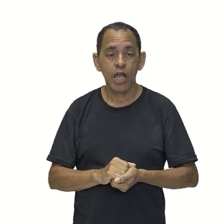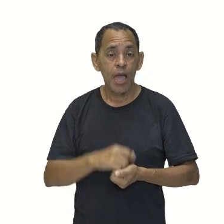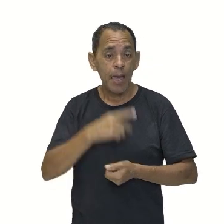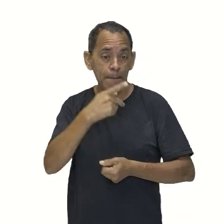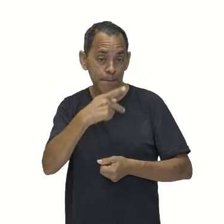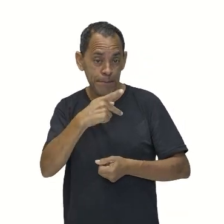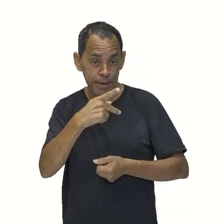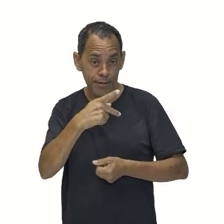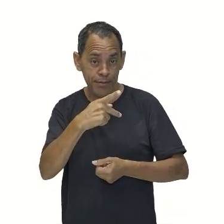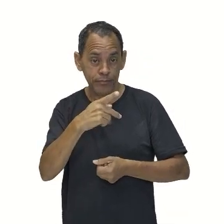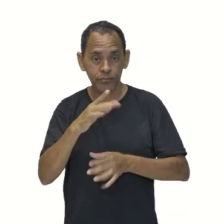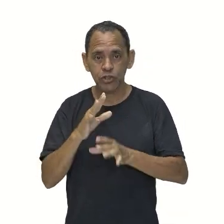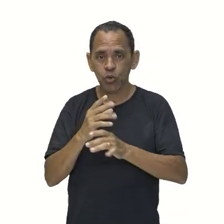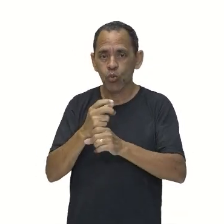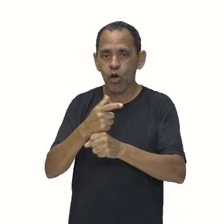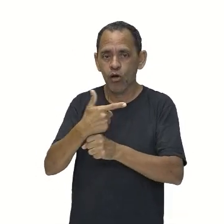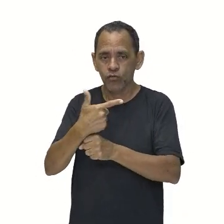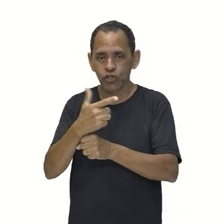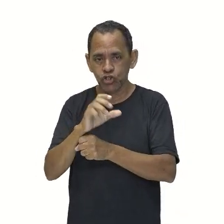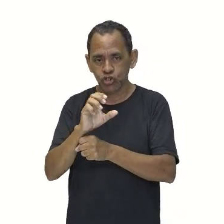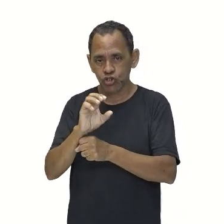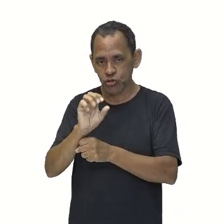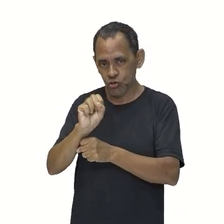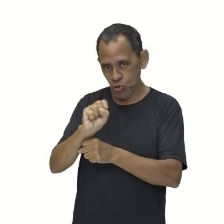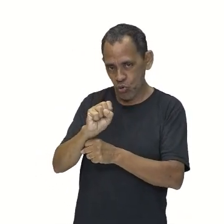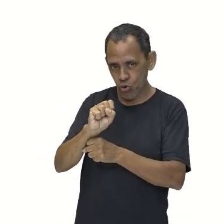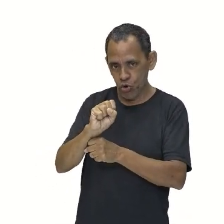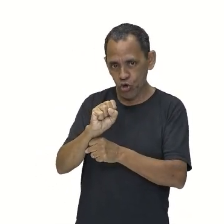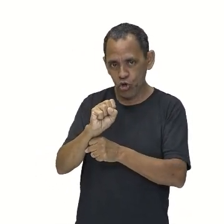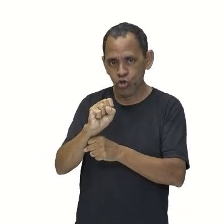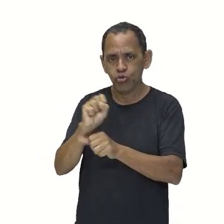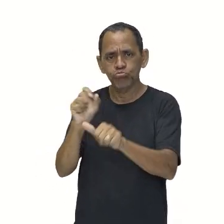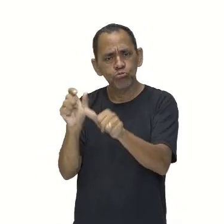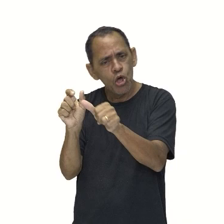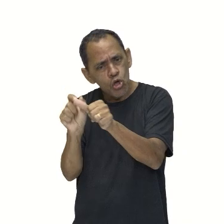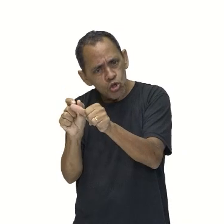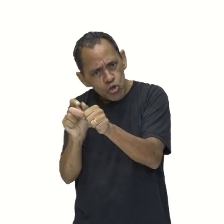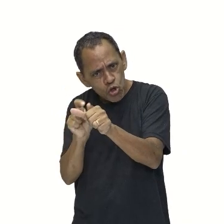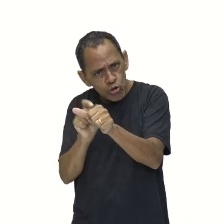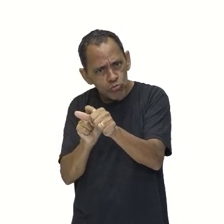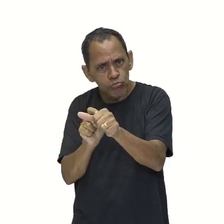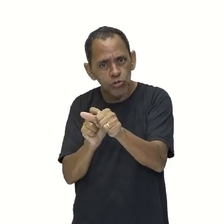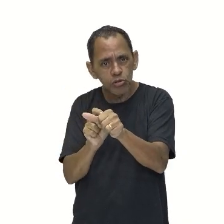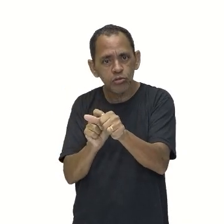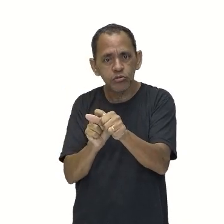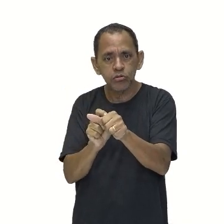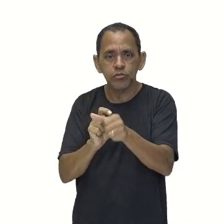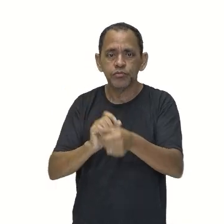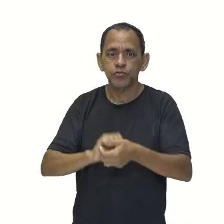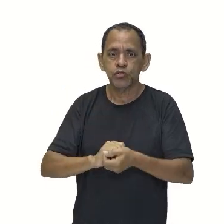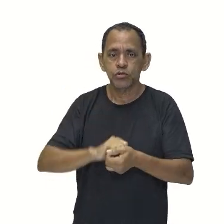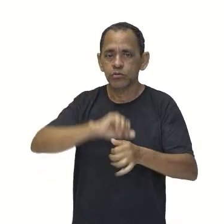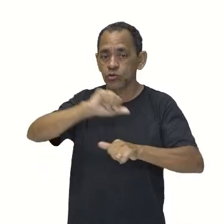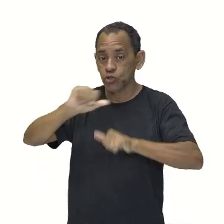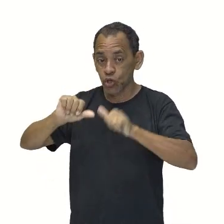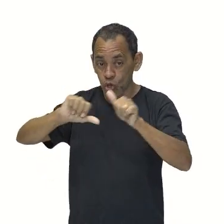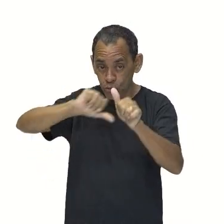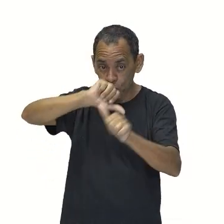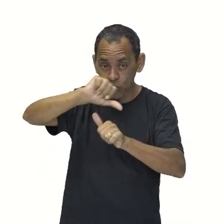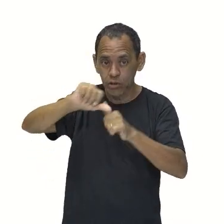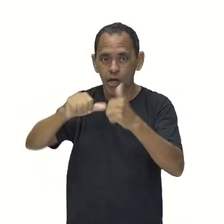a 28 centímetros, e aí nós vamos exatamente substituir aqui,